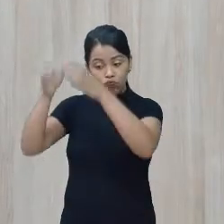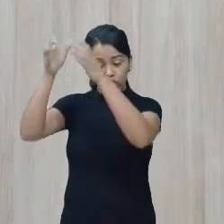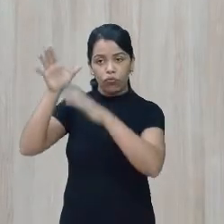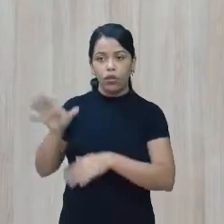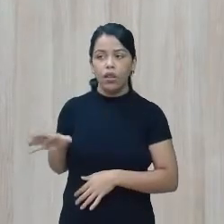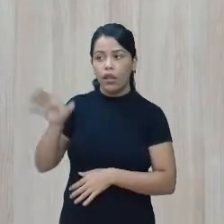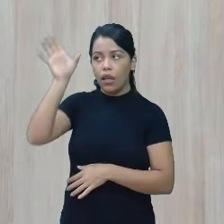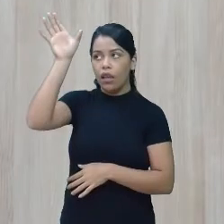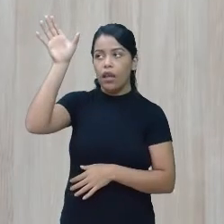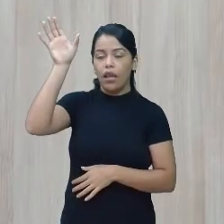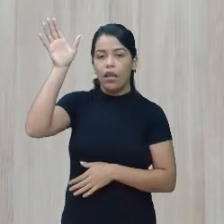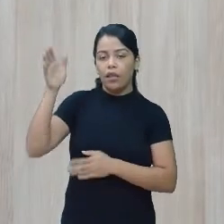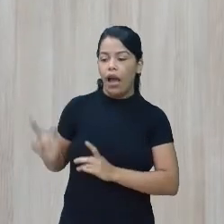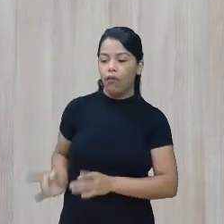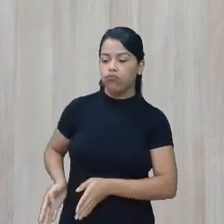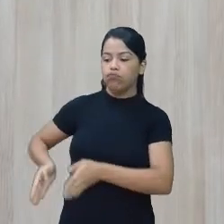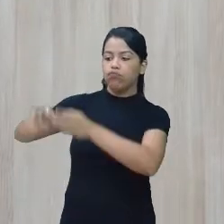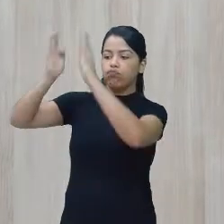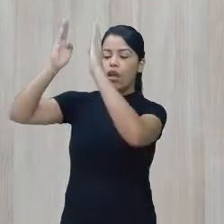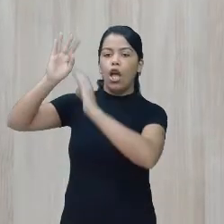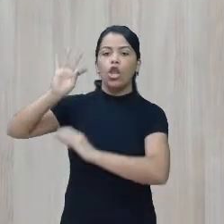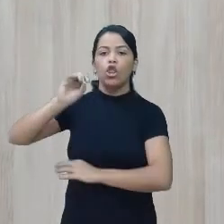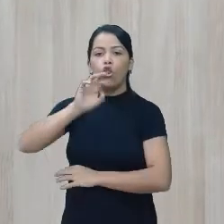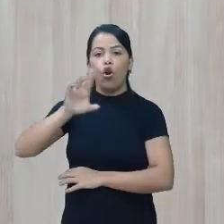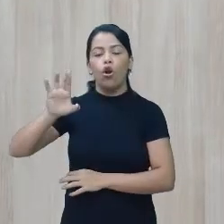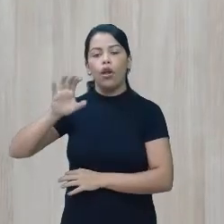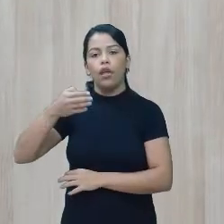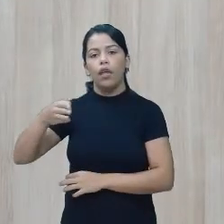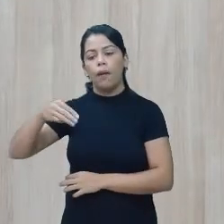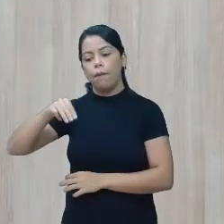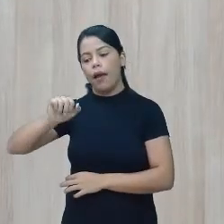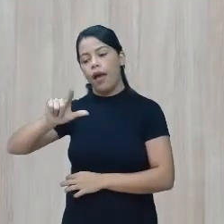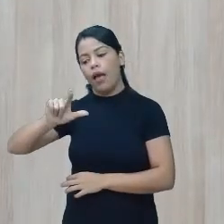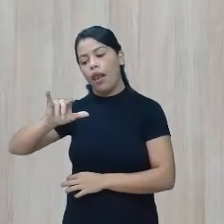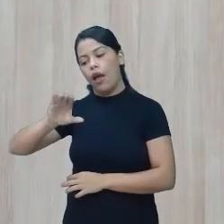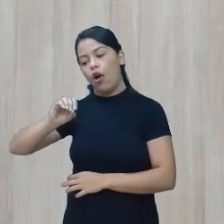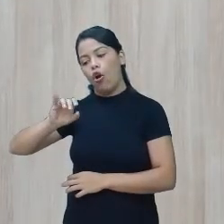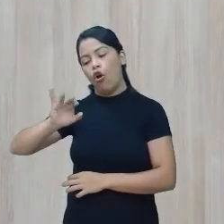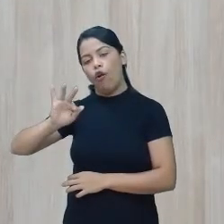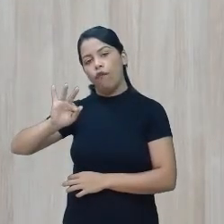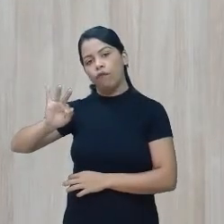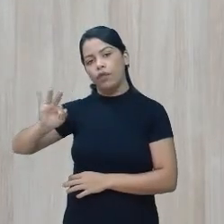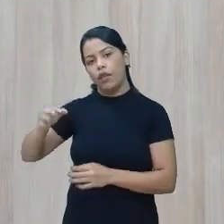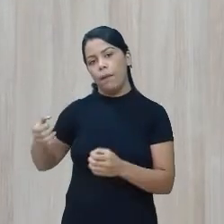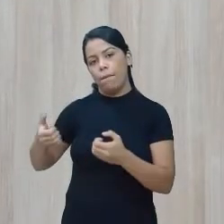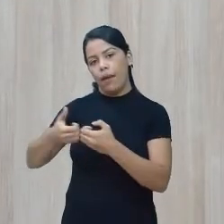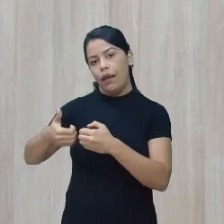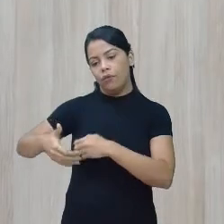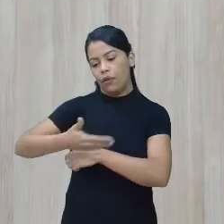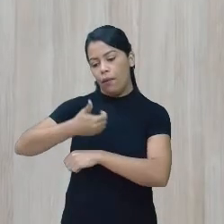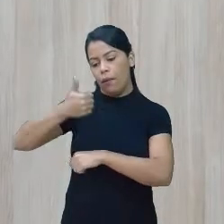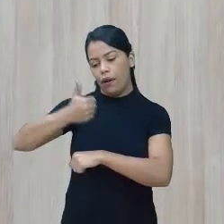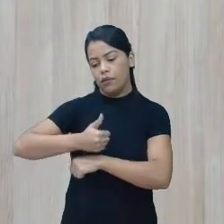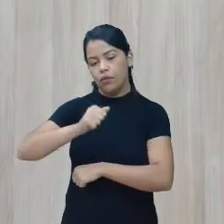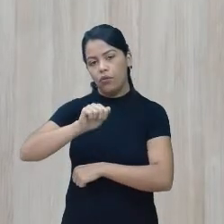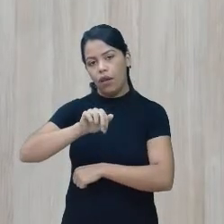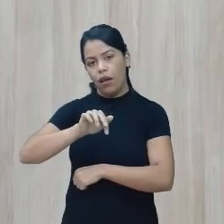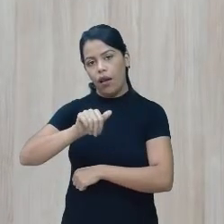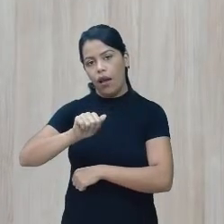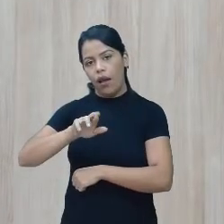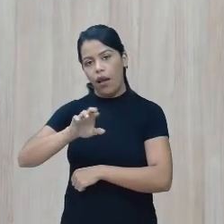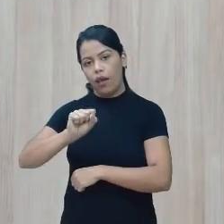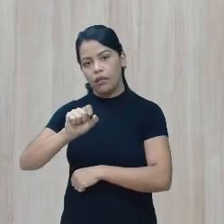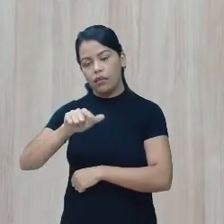espaços. Bom, então, uma vez falado sobre, né, mostrar para vocês como a escravidão ela esteve muito presente e